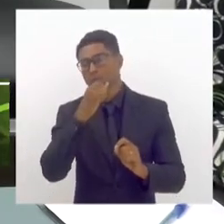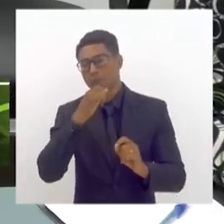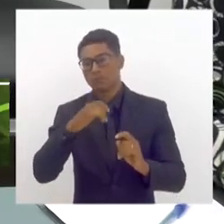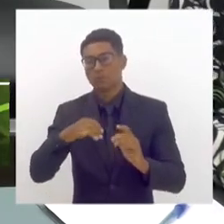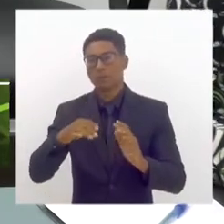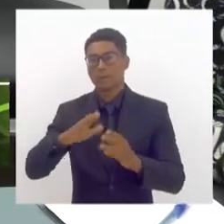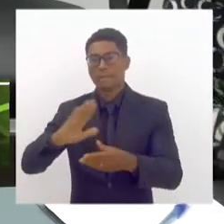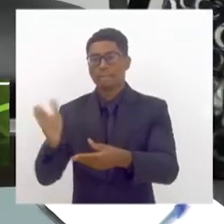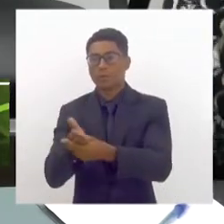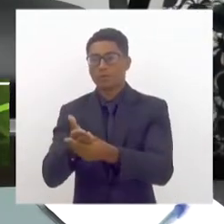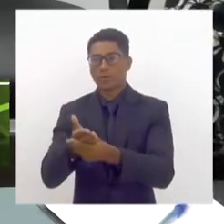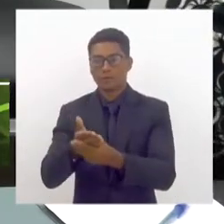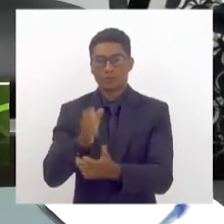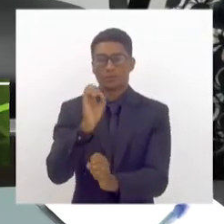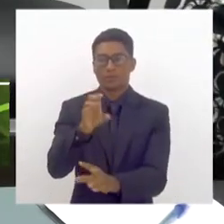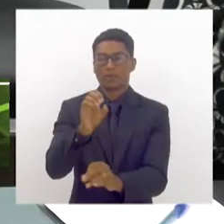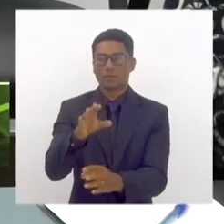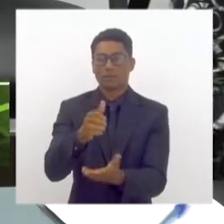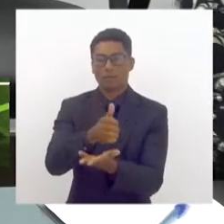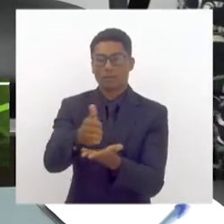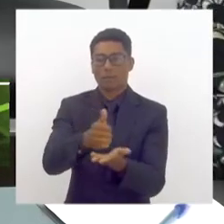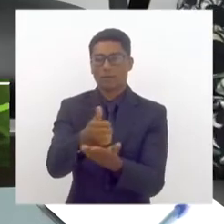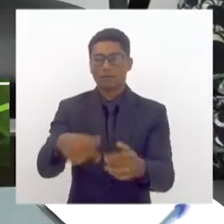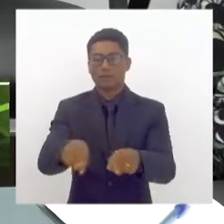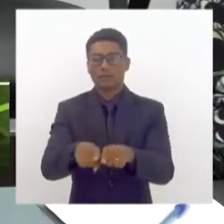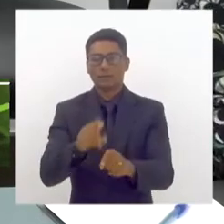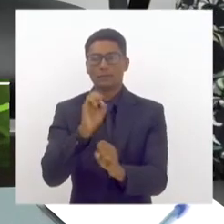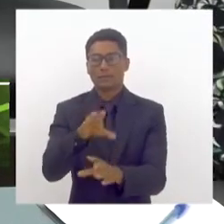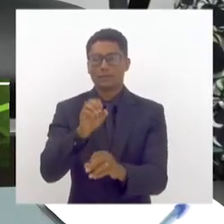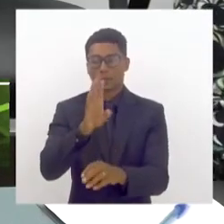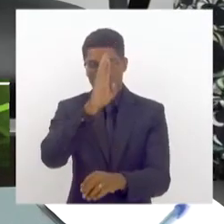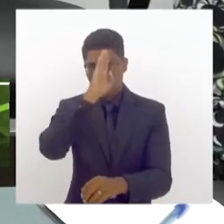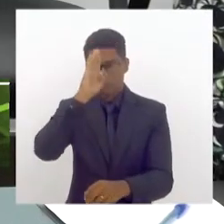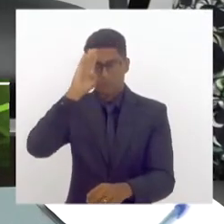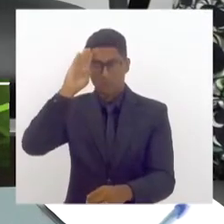de processos de educação básica e educação superior.